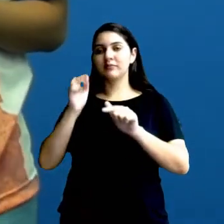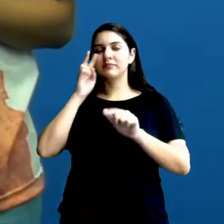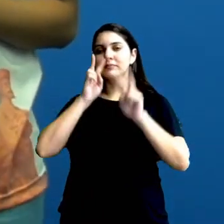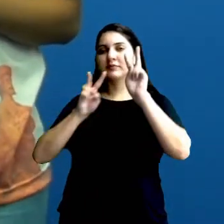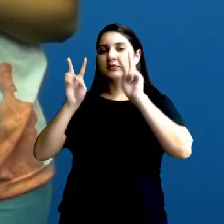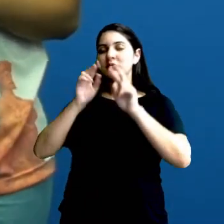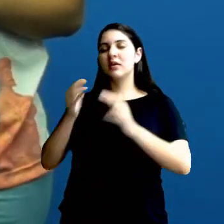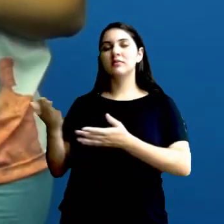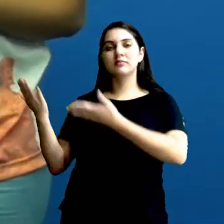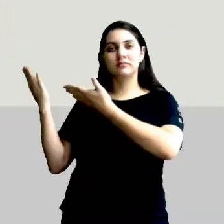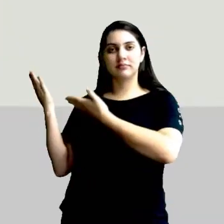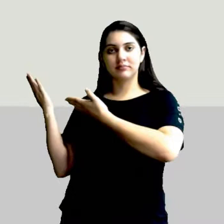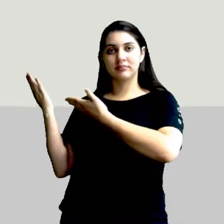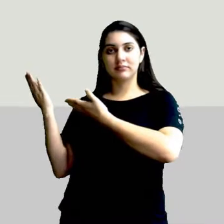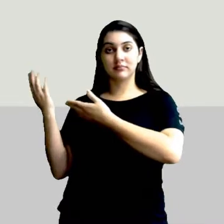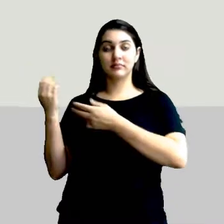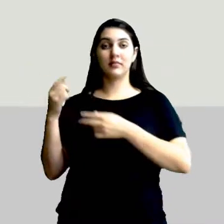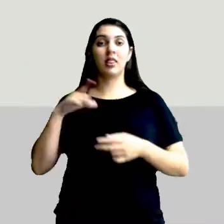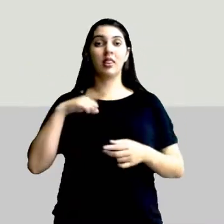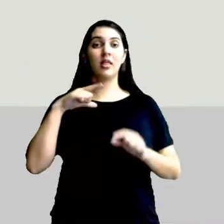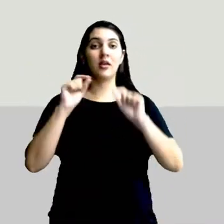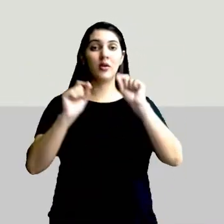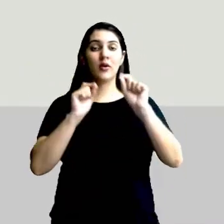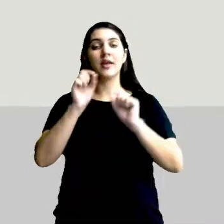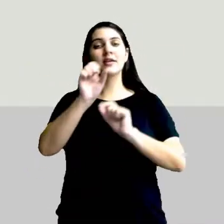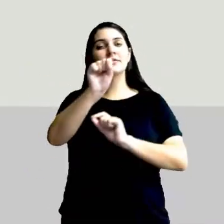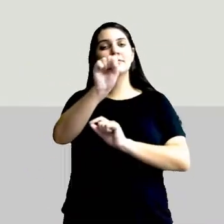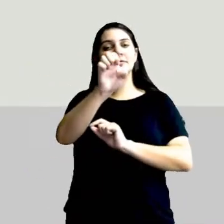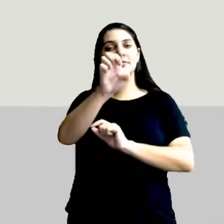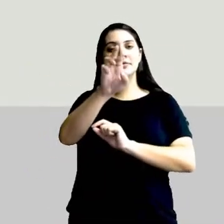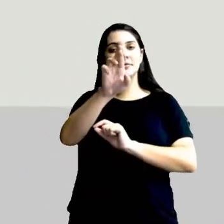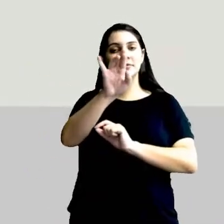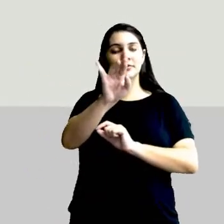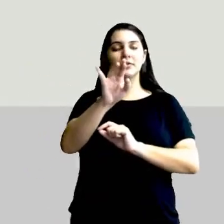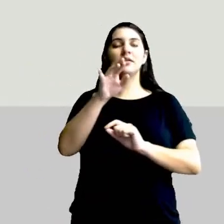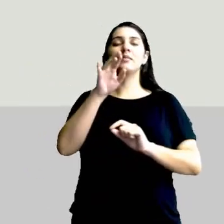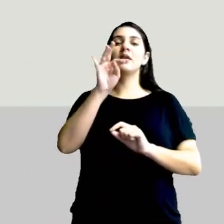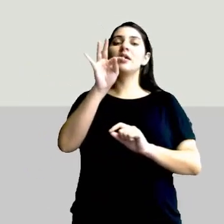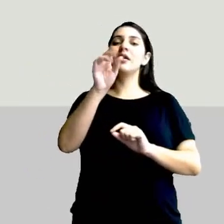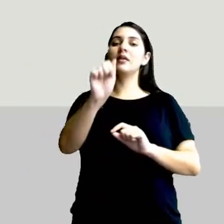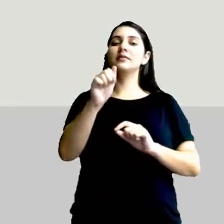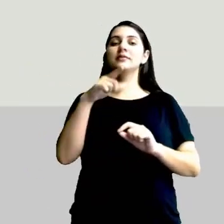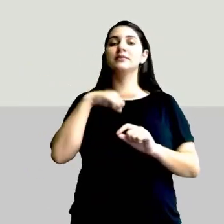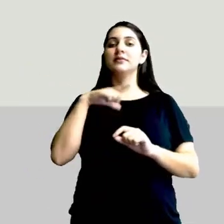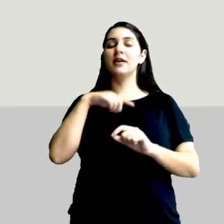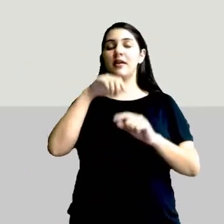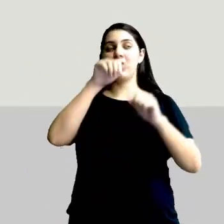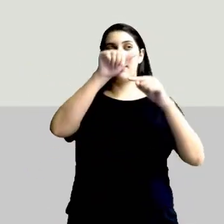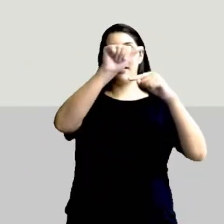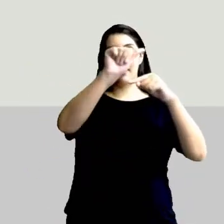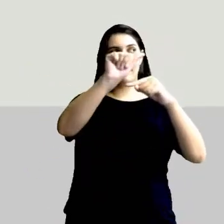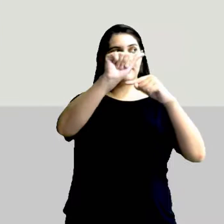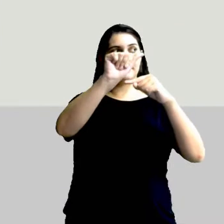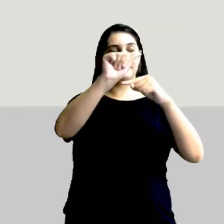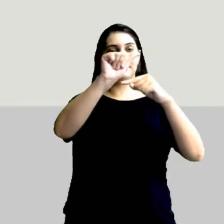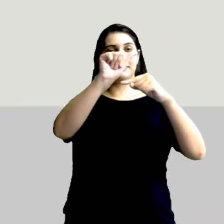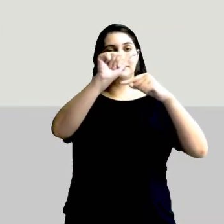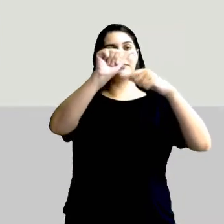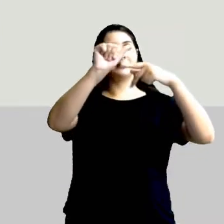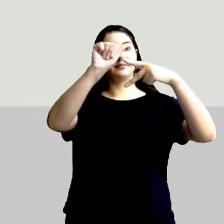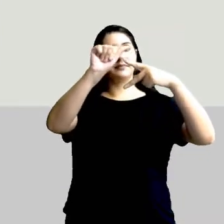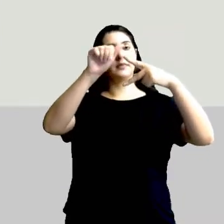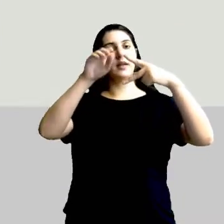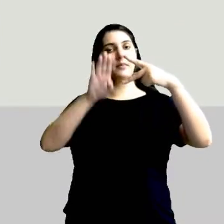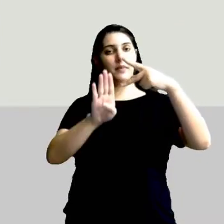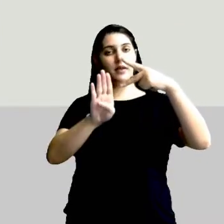aí na imagem. Vocês estão vendo que há duas semi-retas. Eu tenho a semi-reta A e tenho